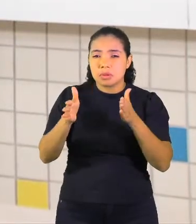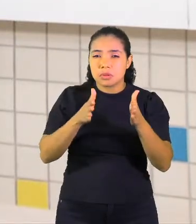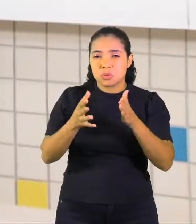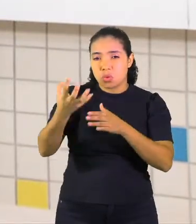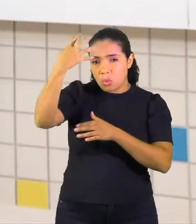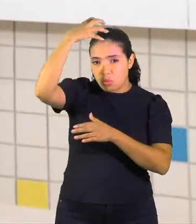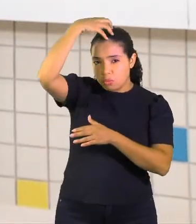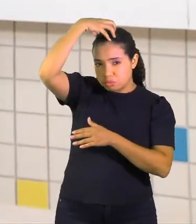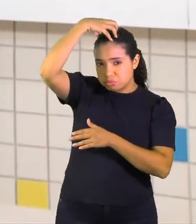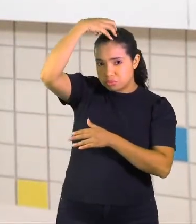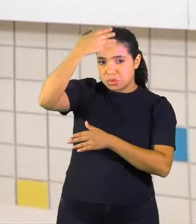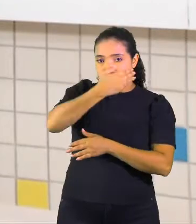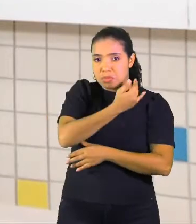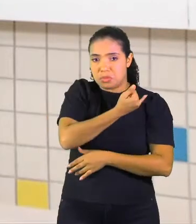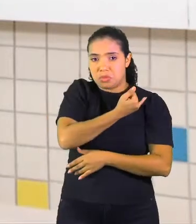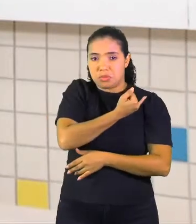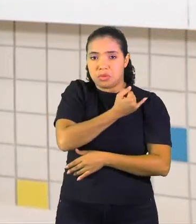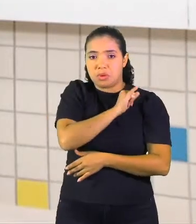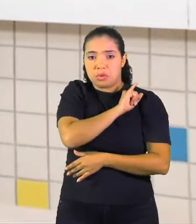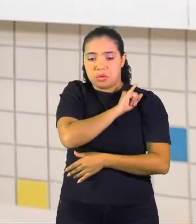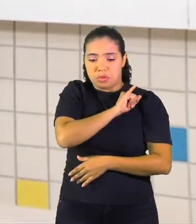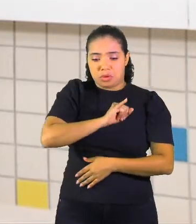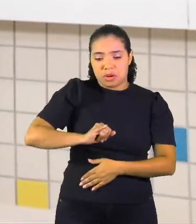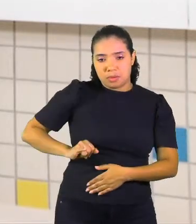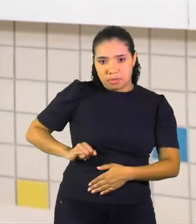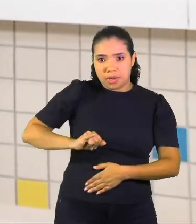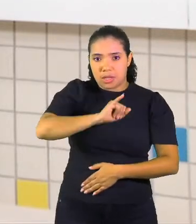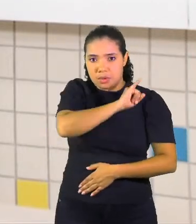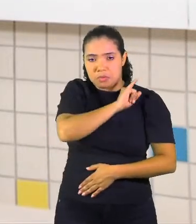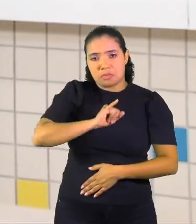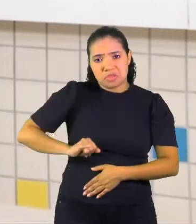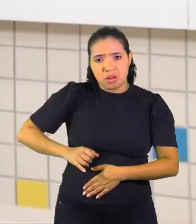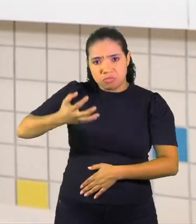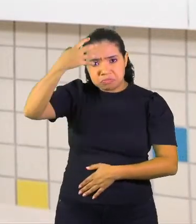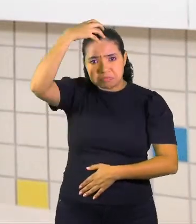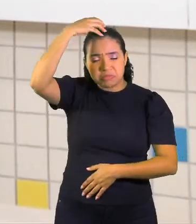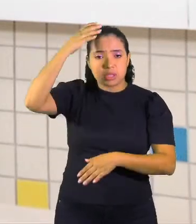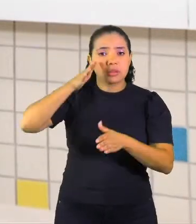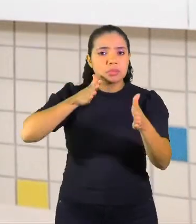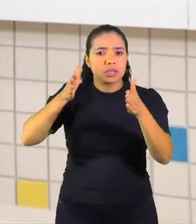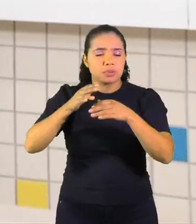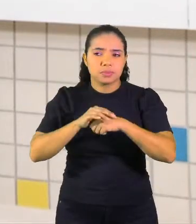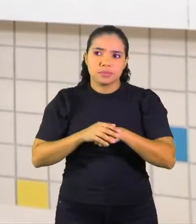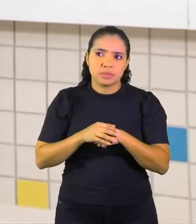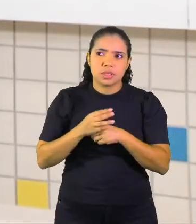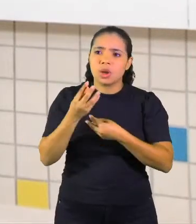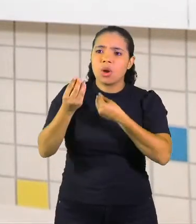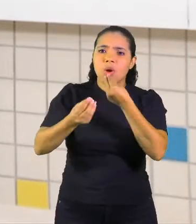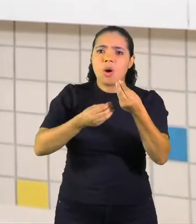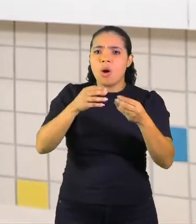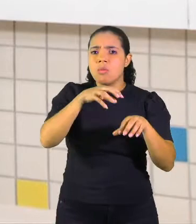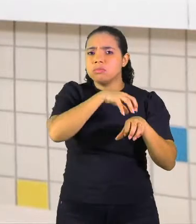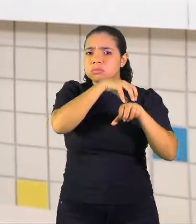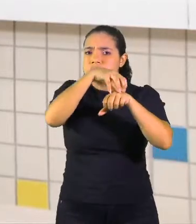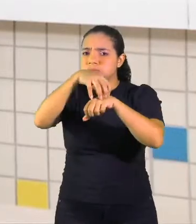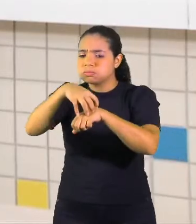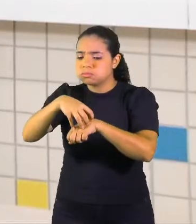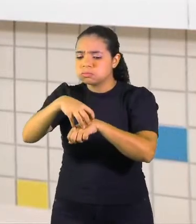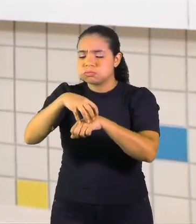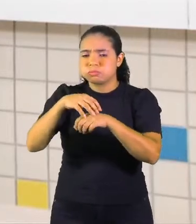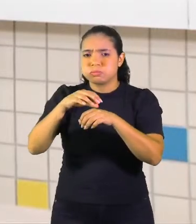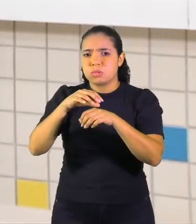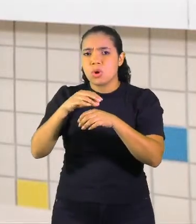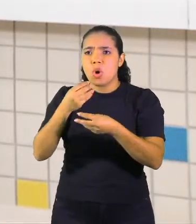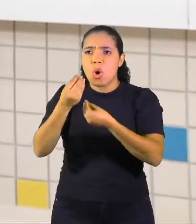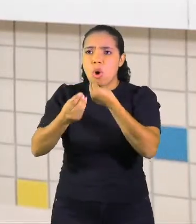Império. Como que esse café era transportado? Como que ele chegava na Europa? Como ele saía dos